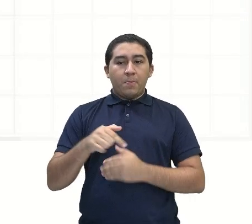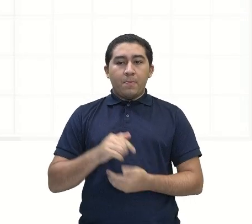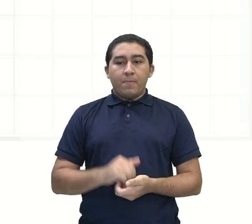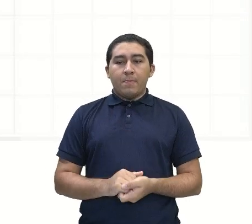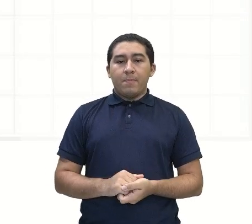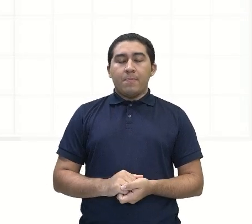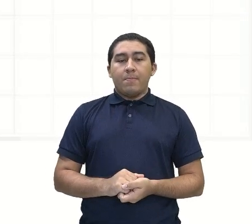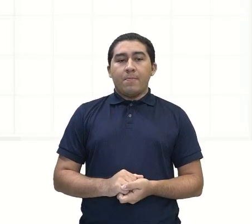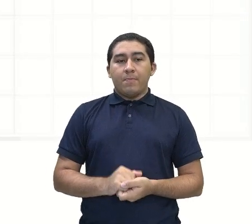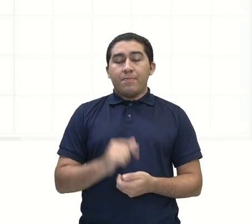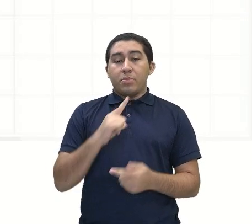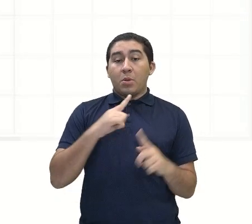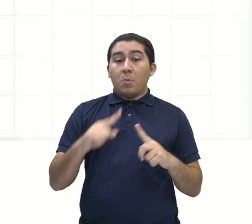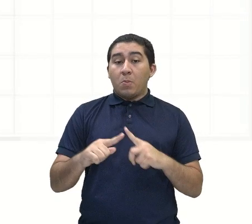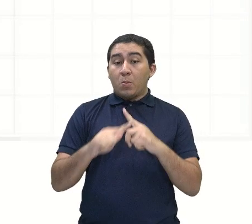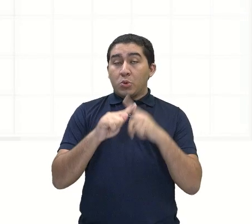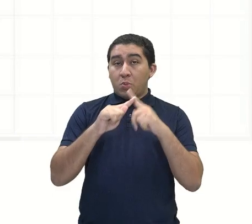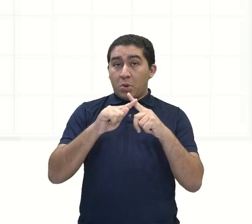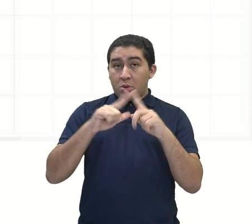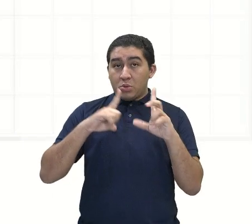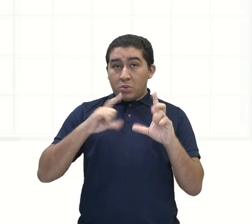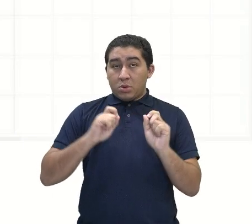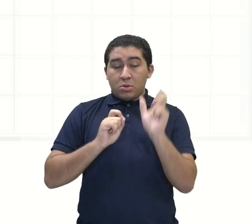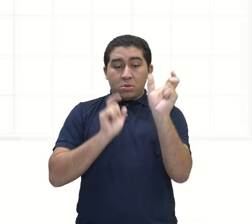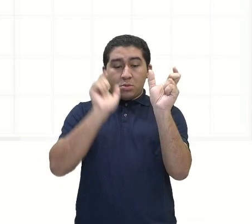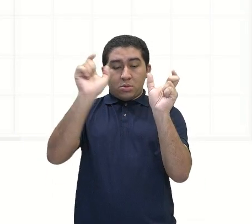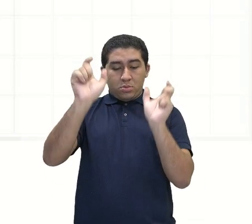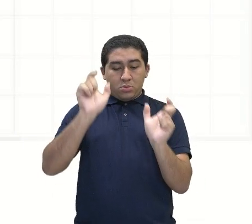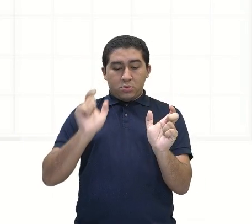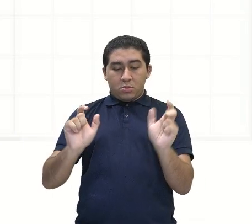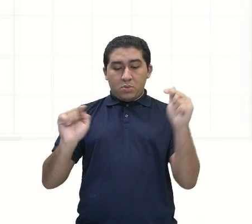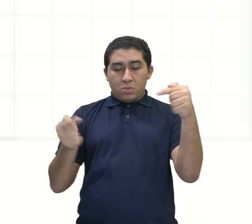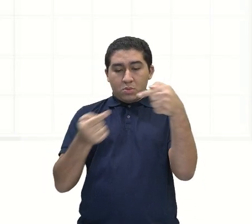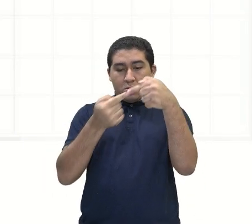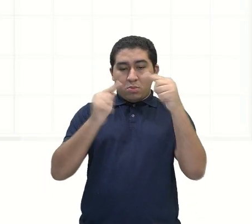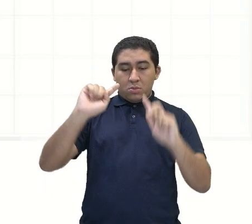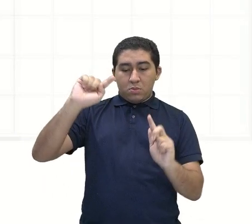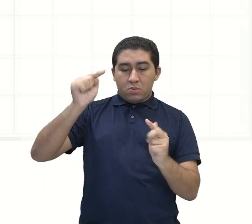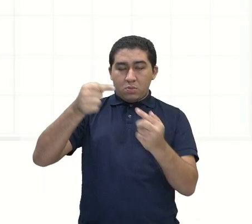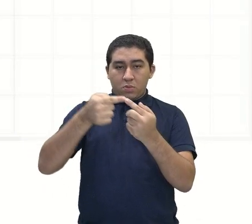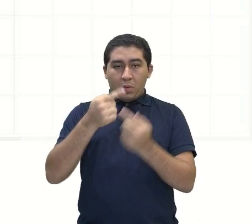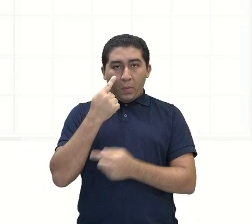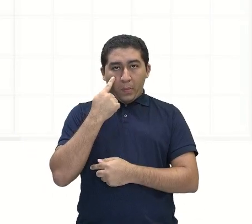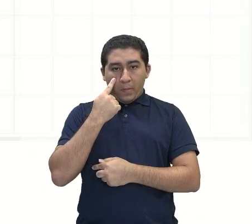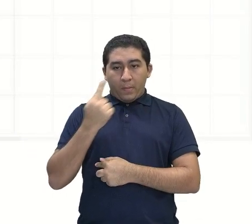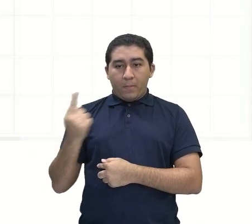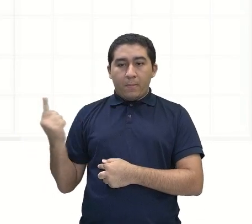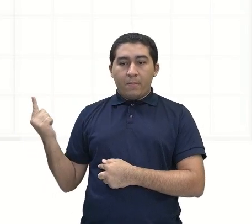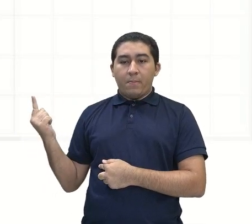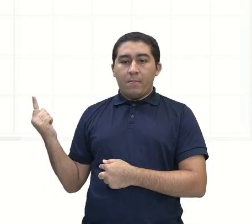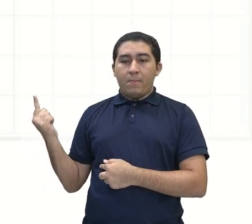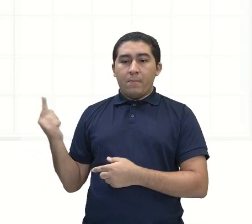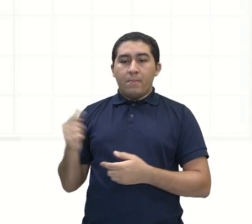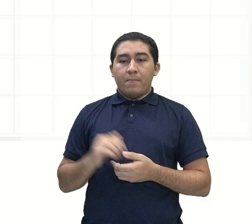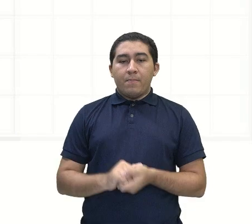Eu vou multiplicar os termos que estão nas diagonais, ou seja, eu vou multiplicar 5 vezes x, que